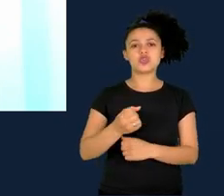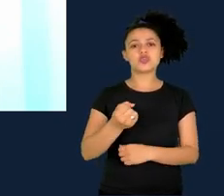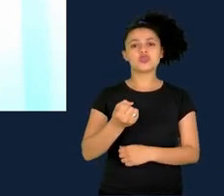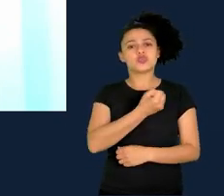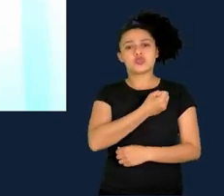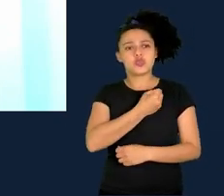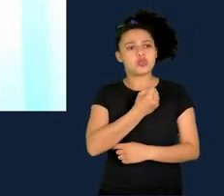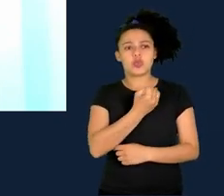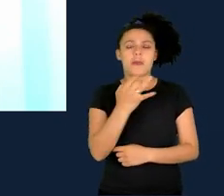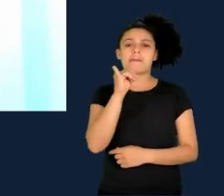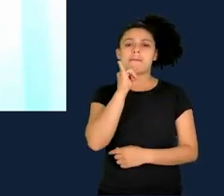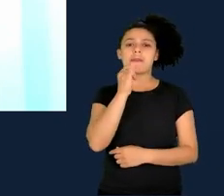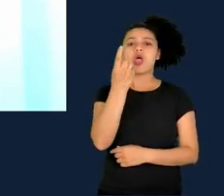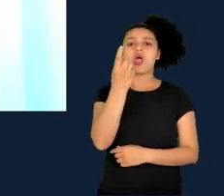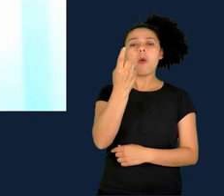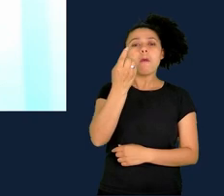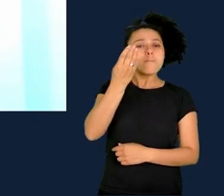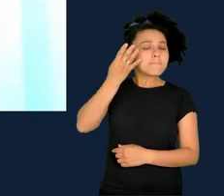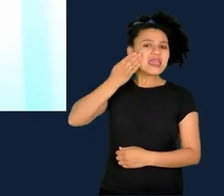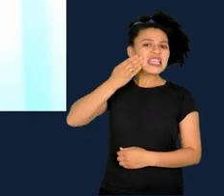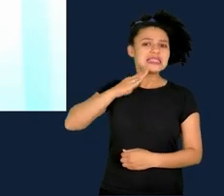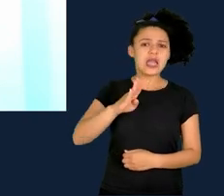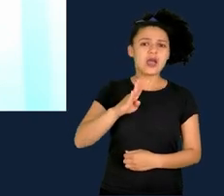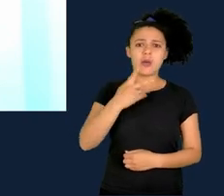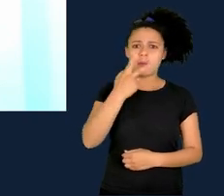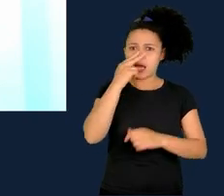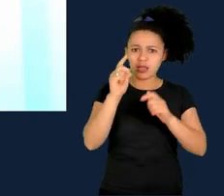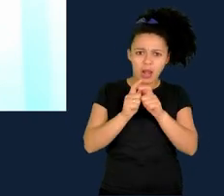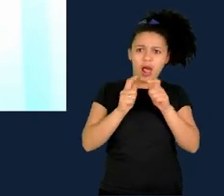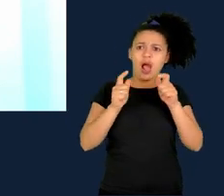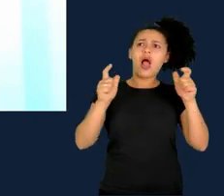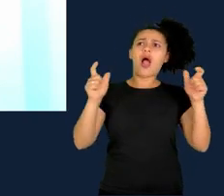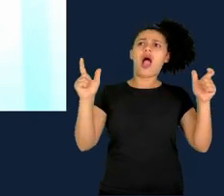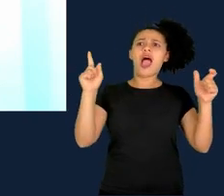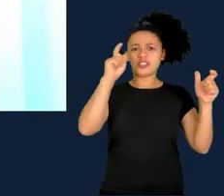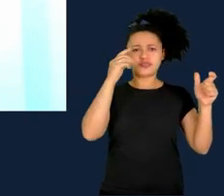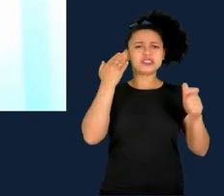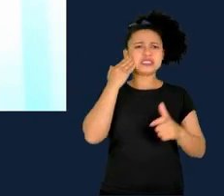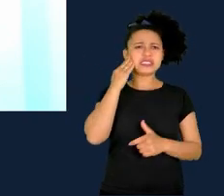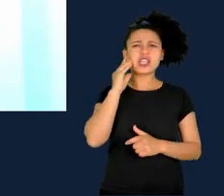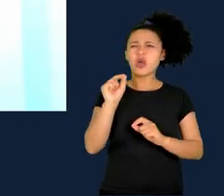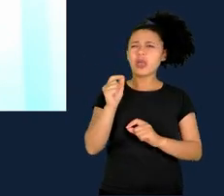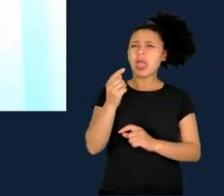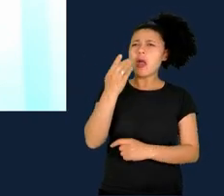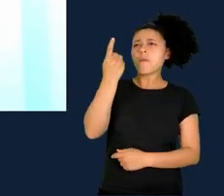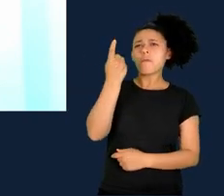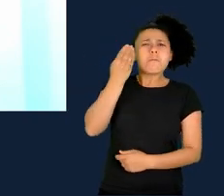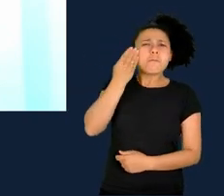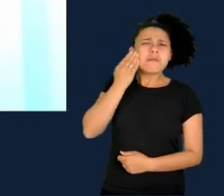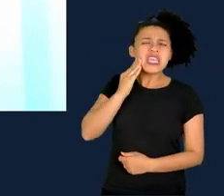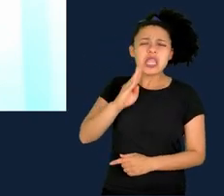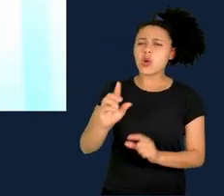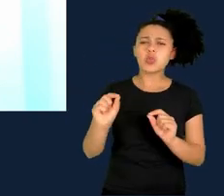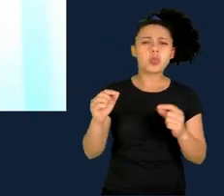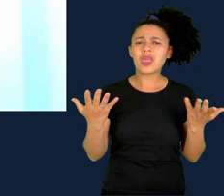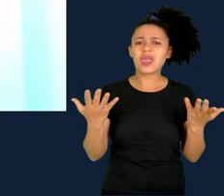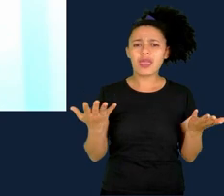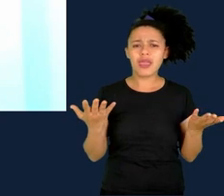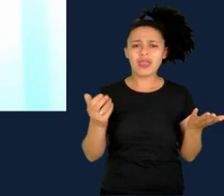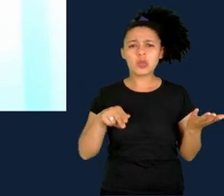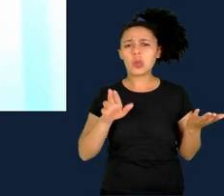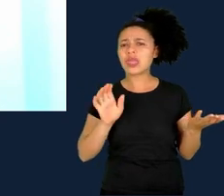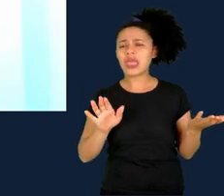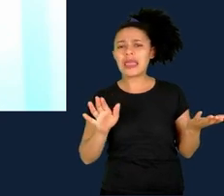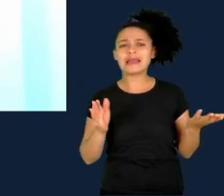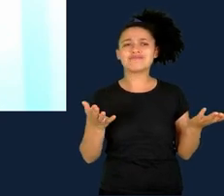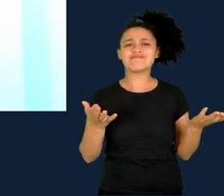1 bilhão parece muito grande, mas é muito difícil a gente entender o que é 1 bilhão. 1 bilhão de quê? É